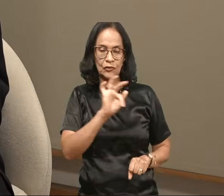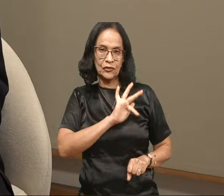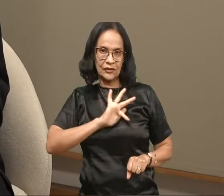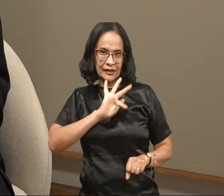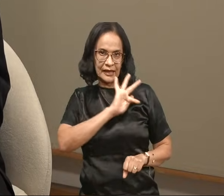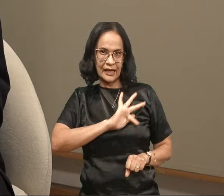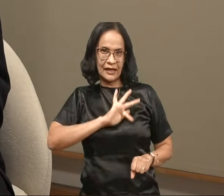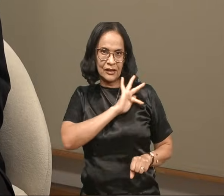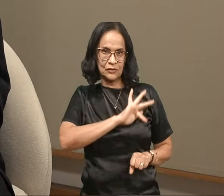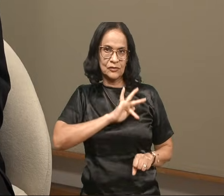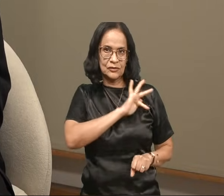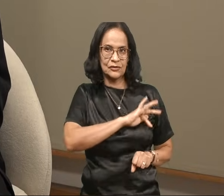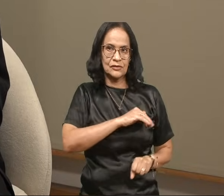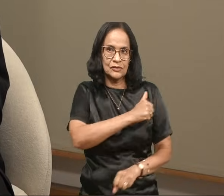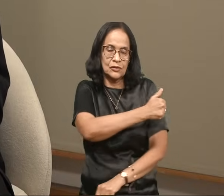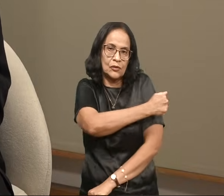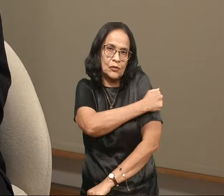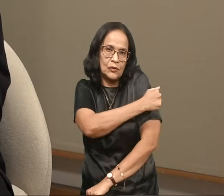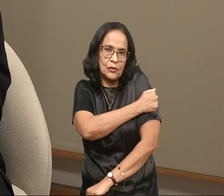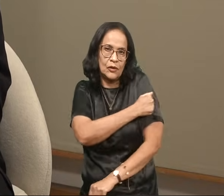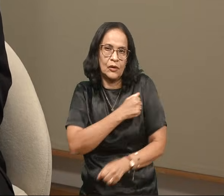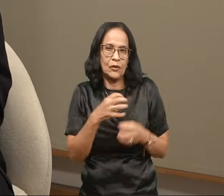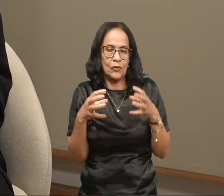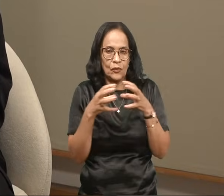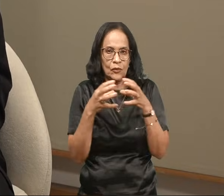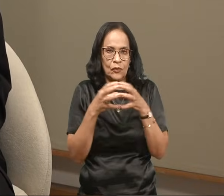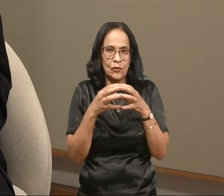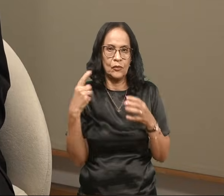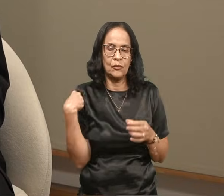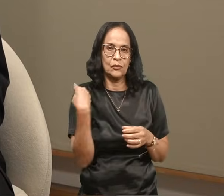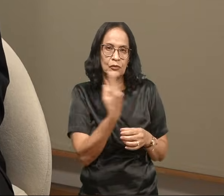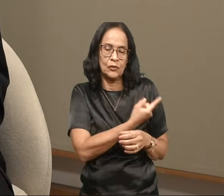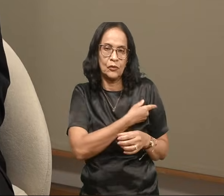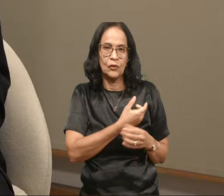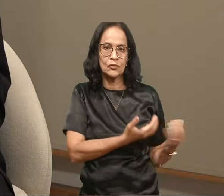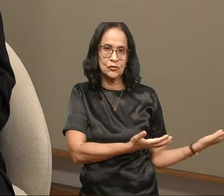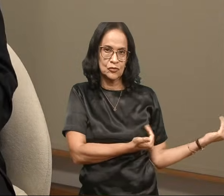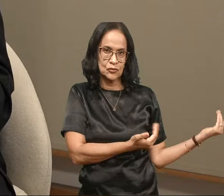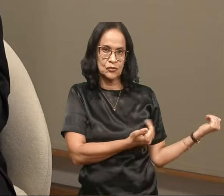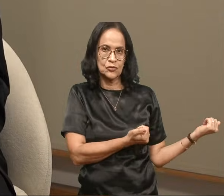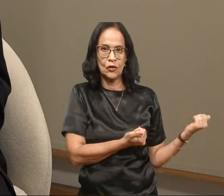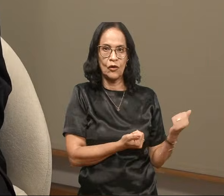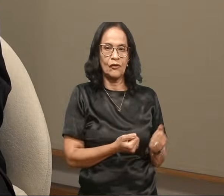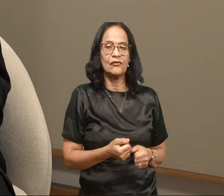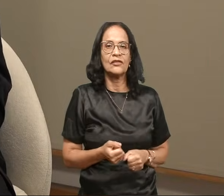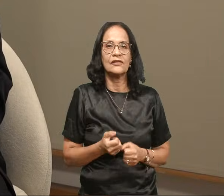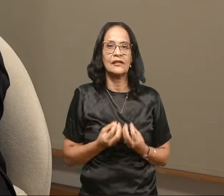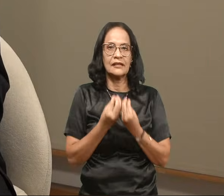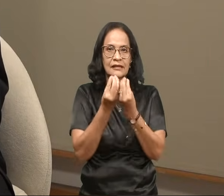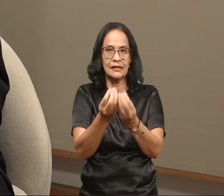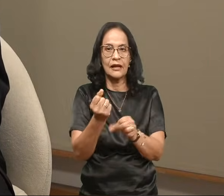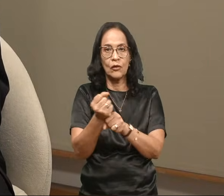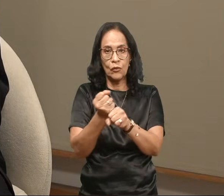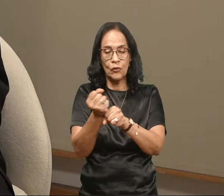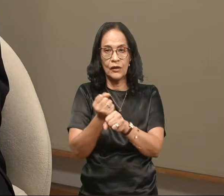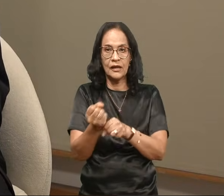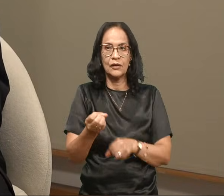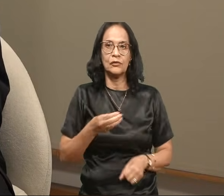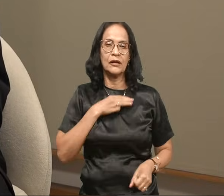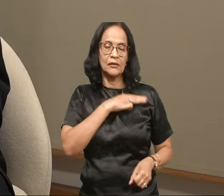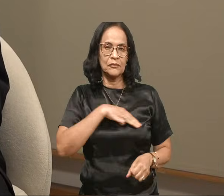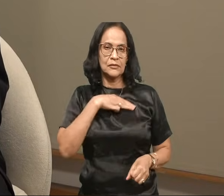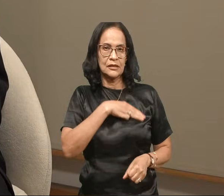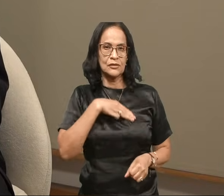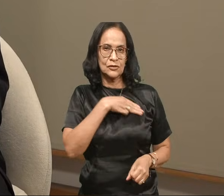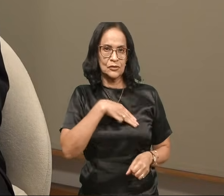do Telos, é um grupo nosso em que jovens entregam um ano da sua vida em missões, e